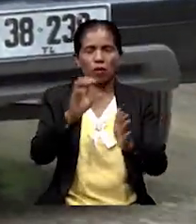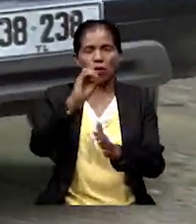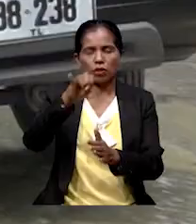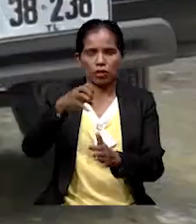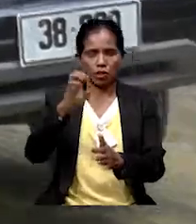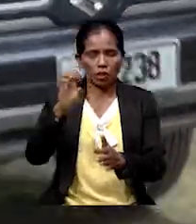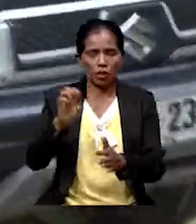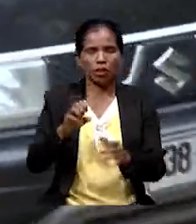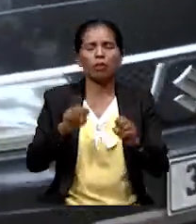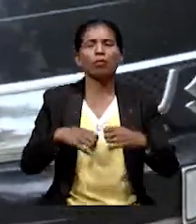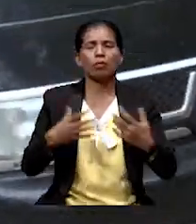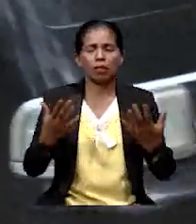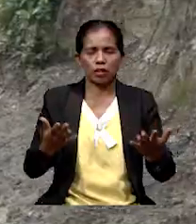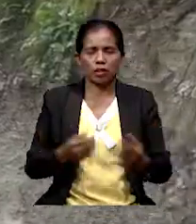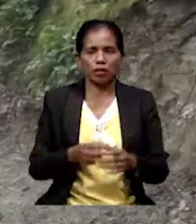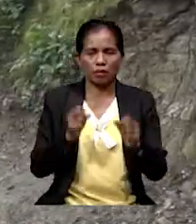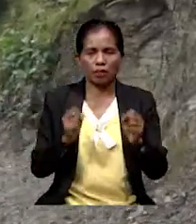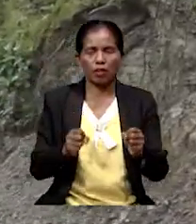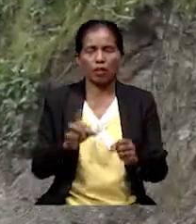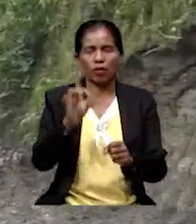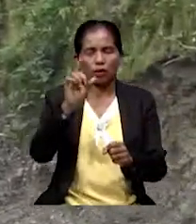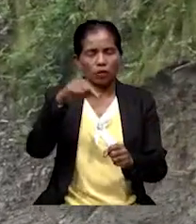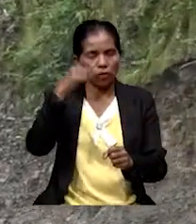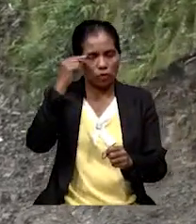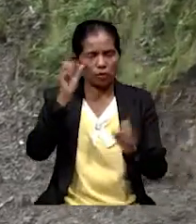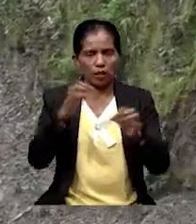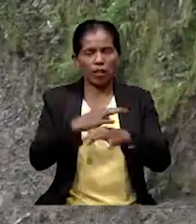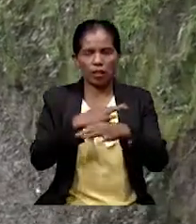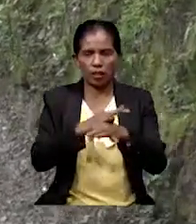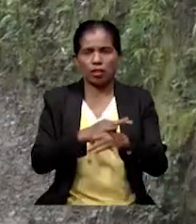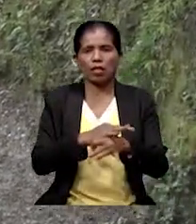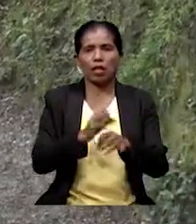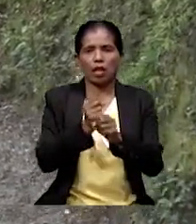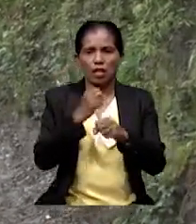ninia para o insabele e o oitavo governo bele halonetik. Se lá é maka